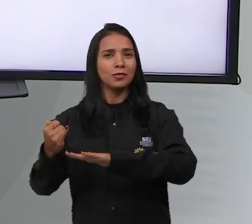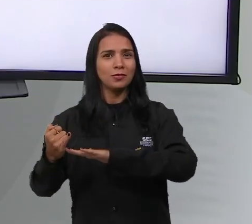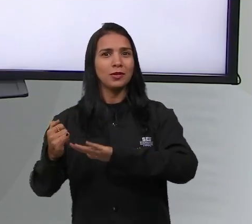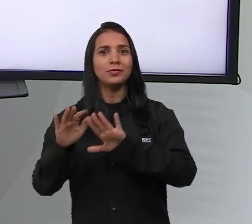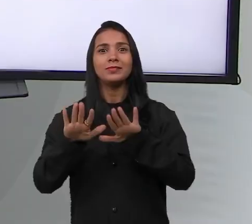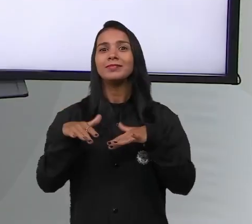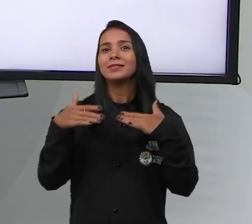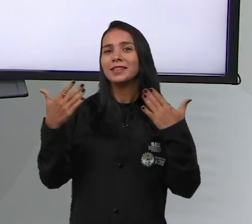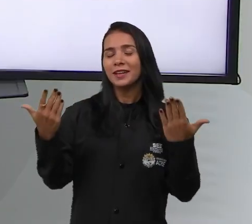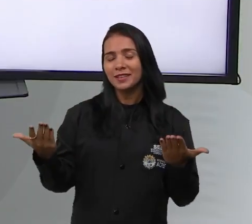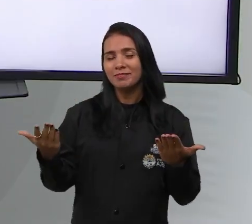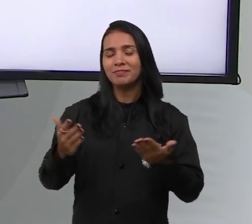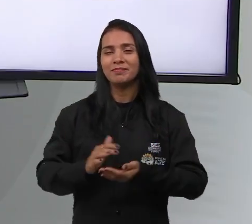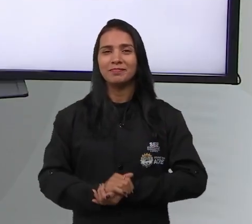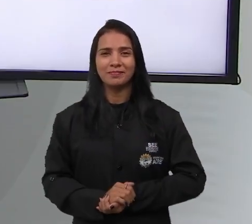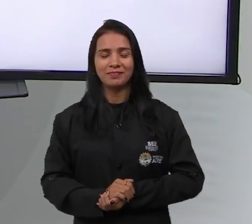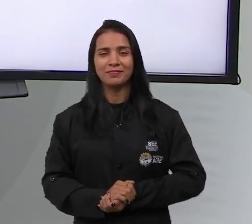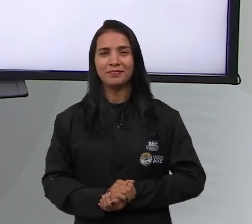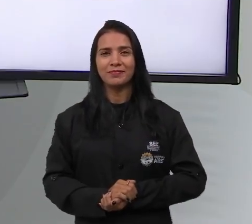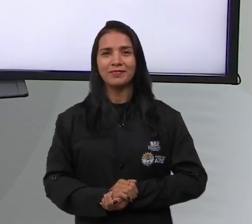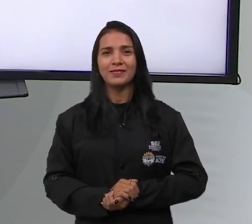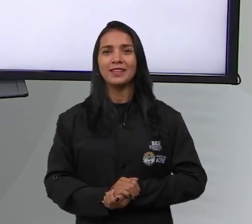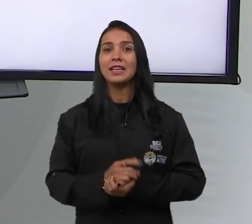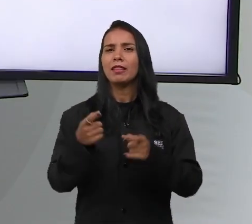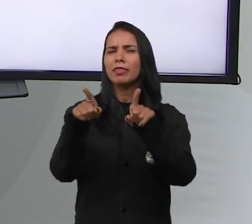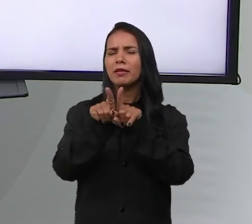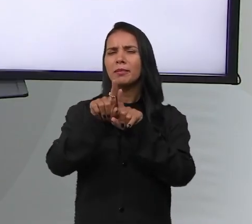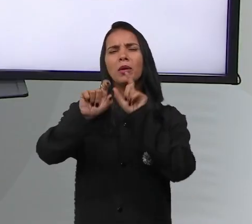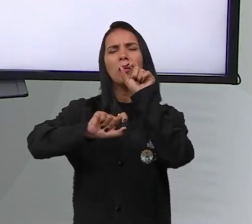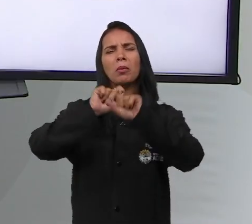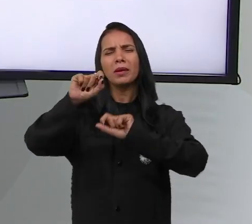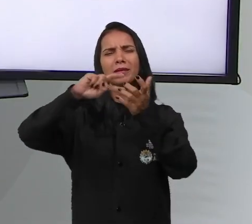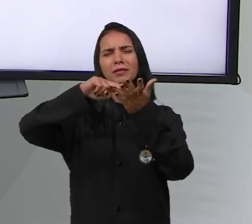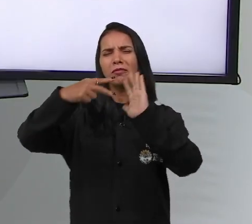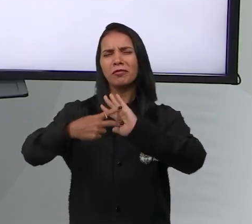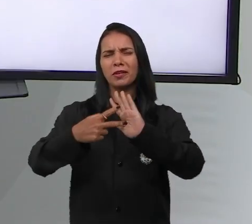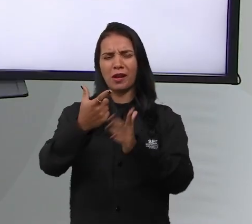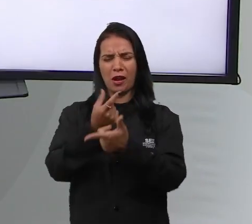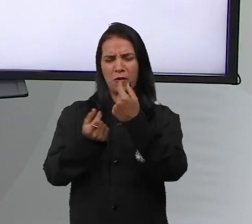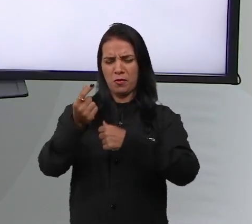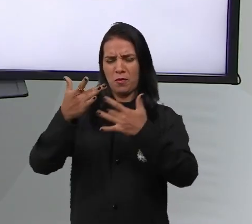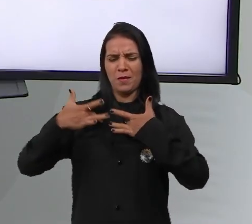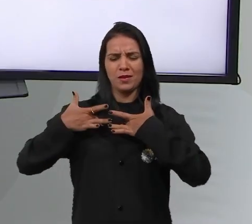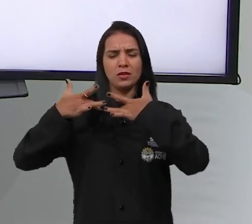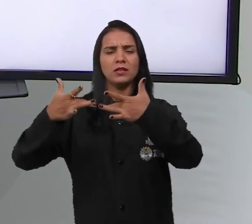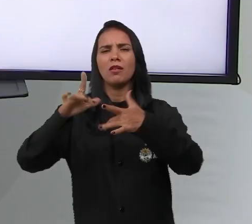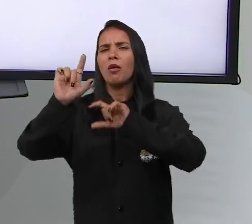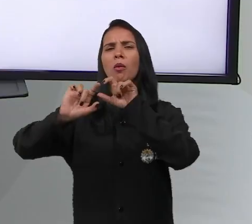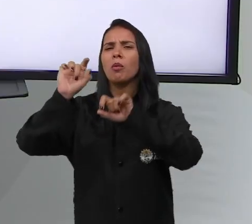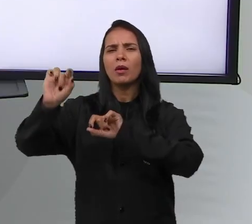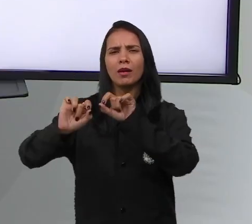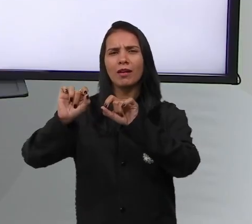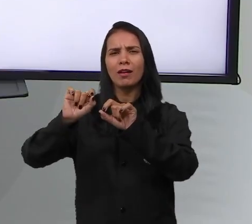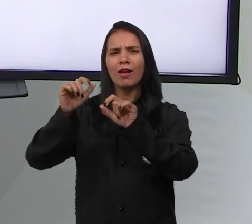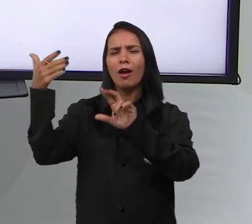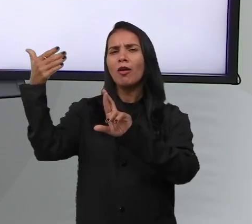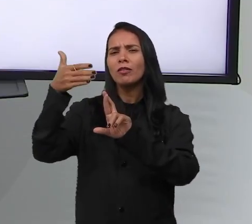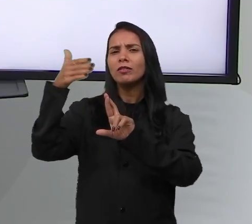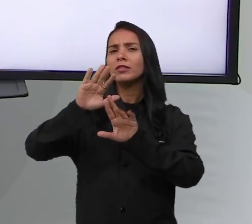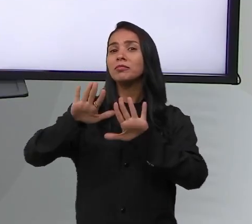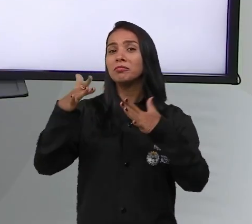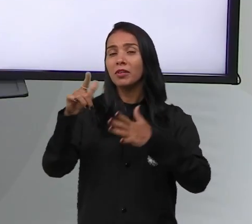do trabalho informal? E economia solidária, do que trata isso? Você, por